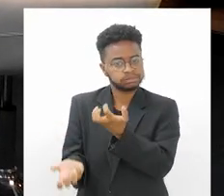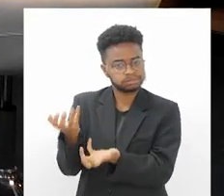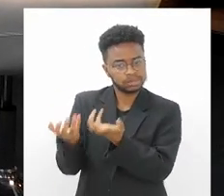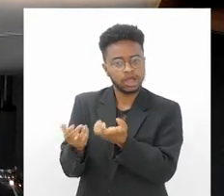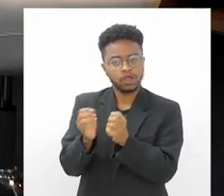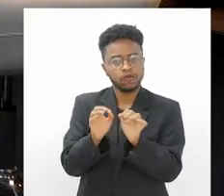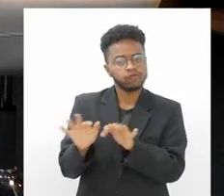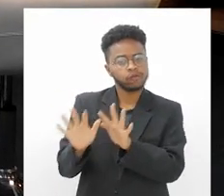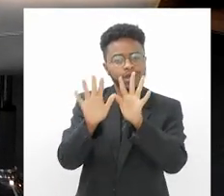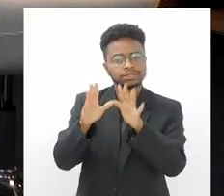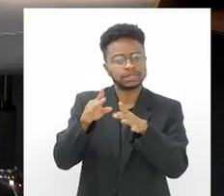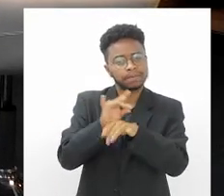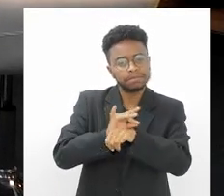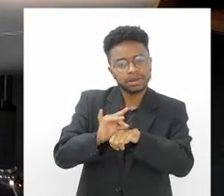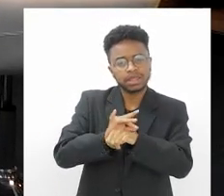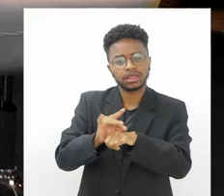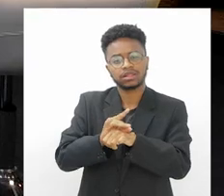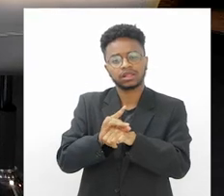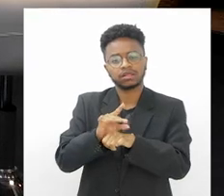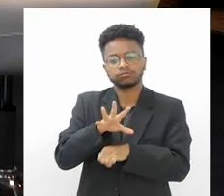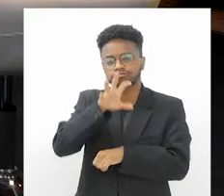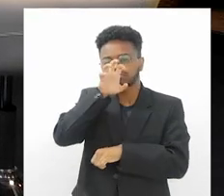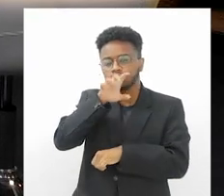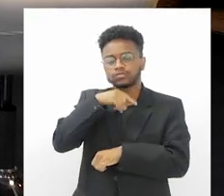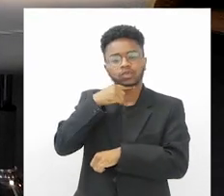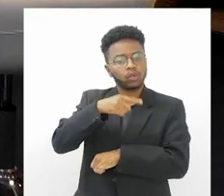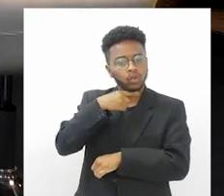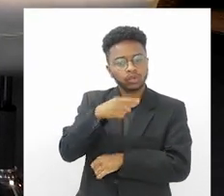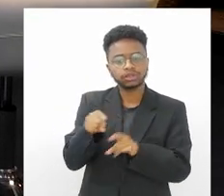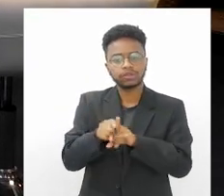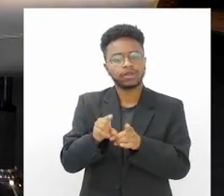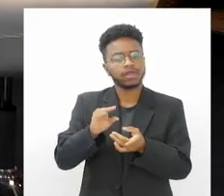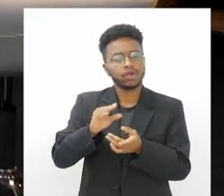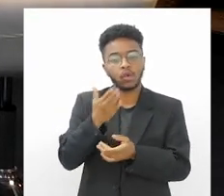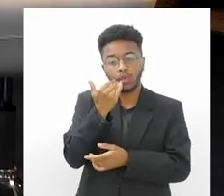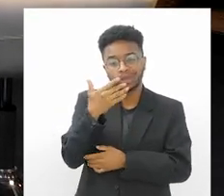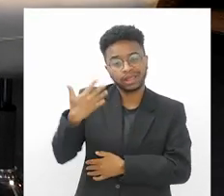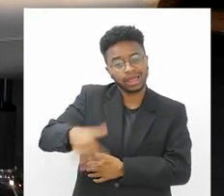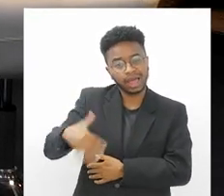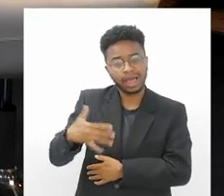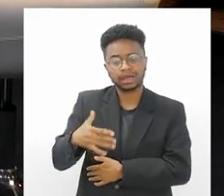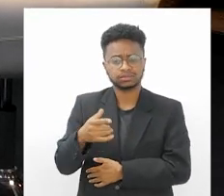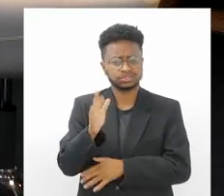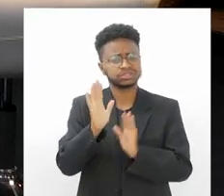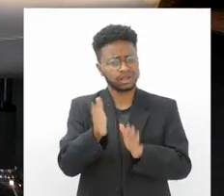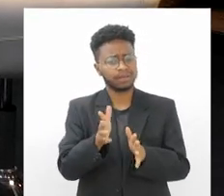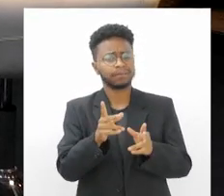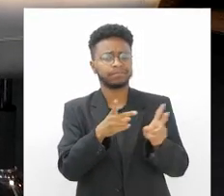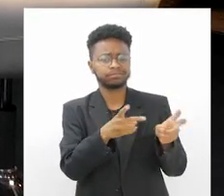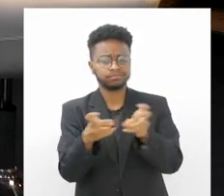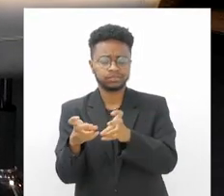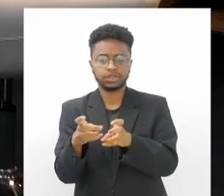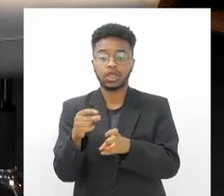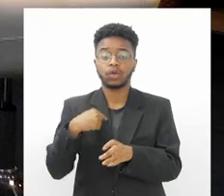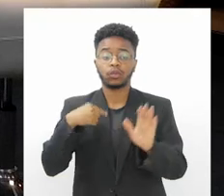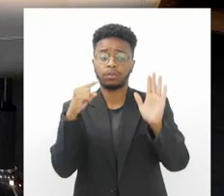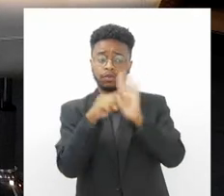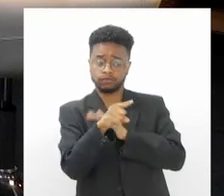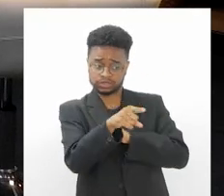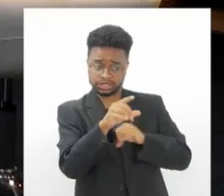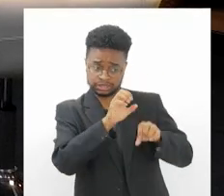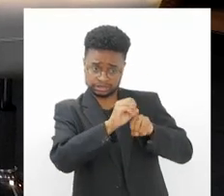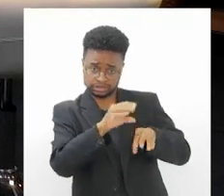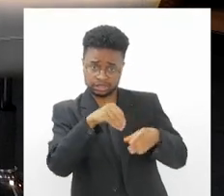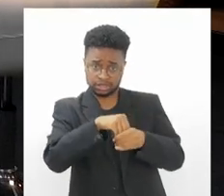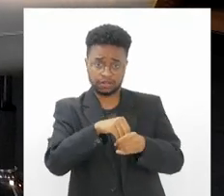a fumaça preta, a fuligem, a falta de ar, o alimento que está ficando caro. Sim. Eu pergunto para o senhor, quando o senhor dá aula